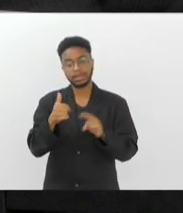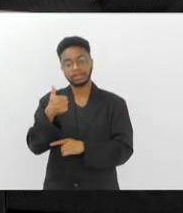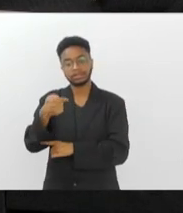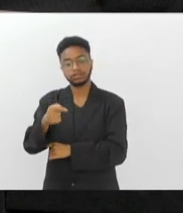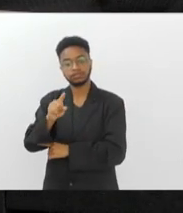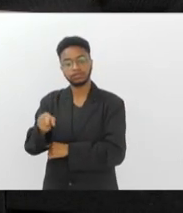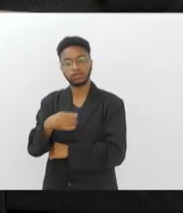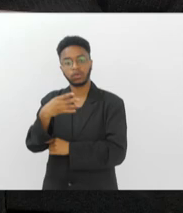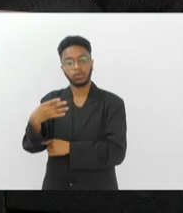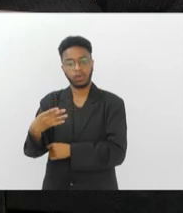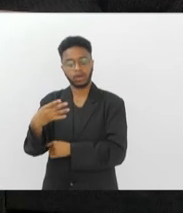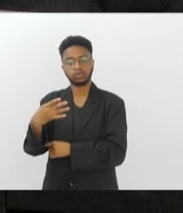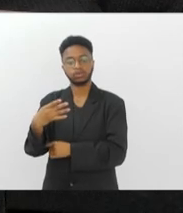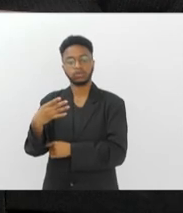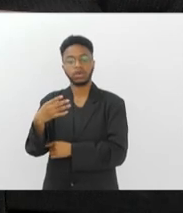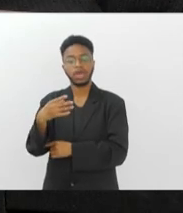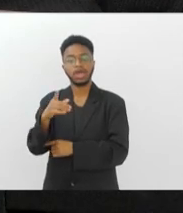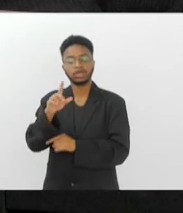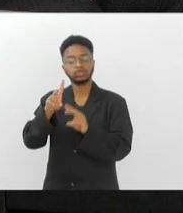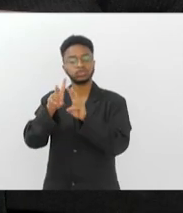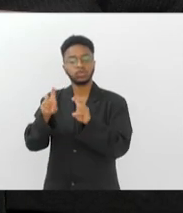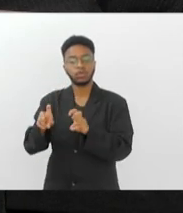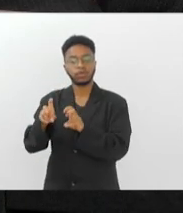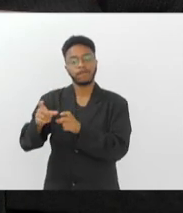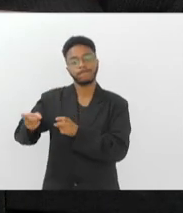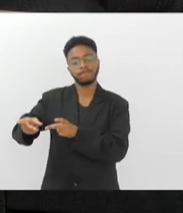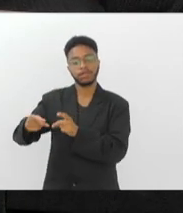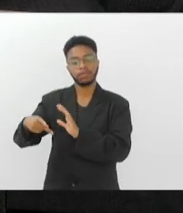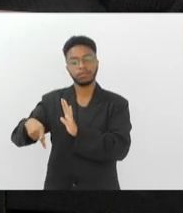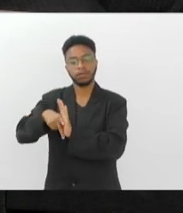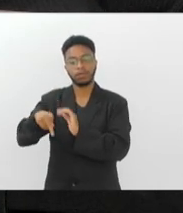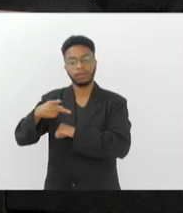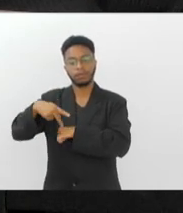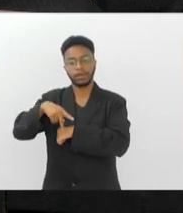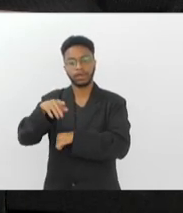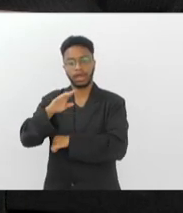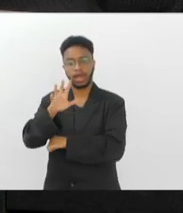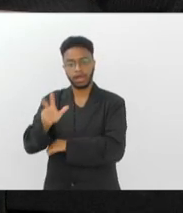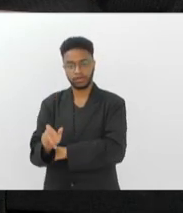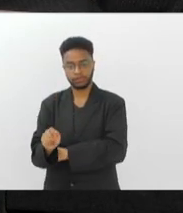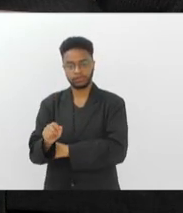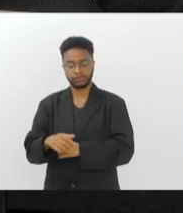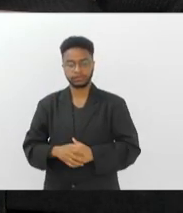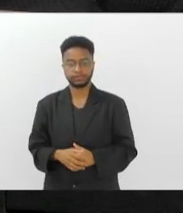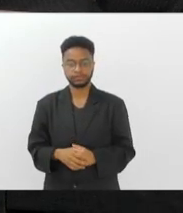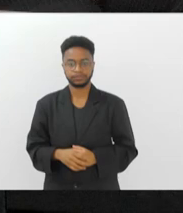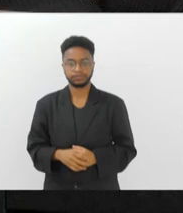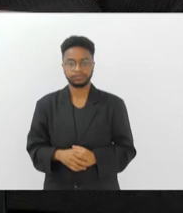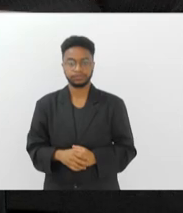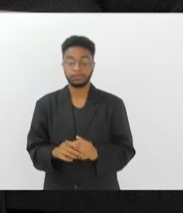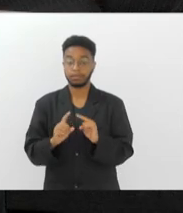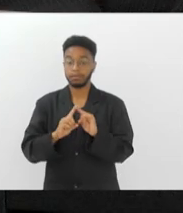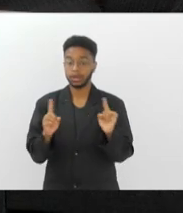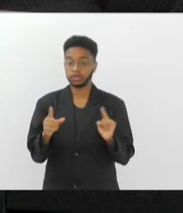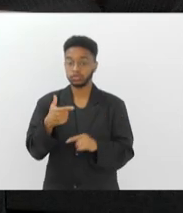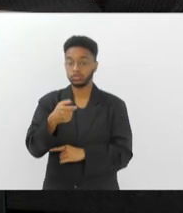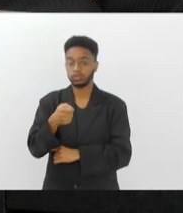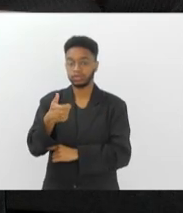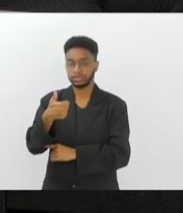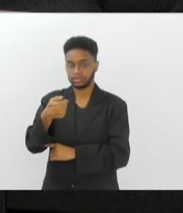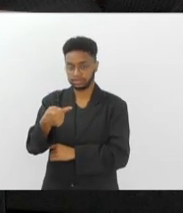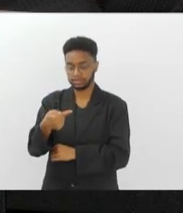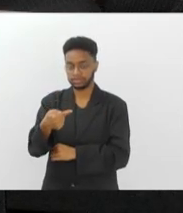17,4 corresponde às exportações dos países africanos. Porém, em